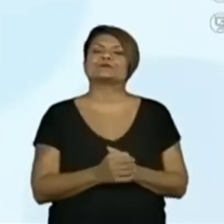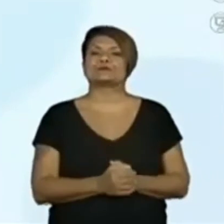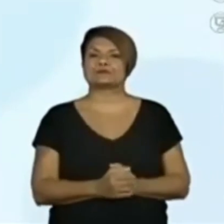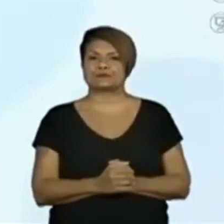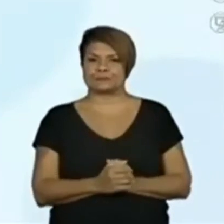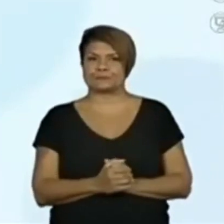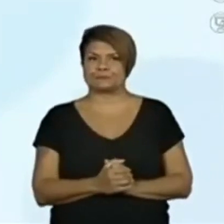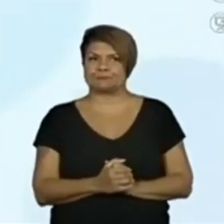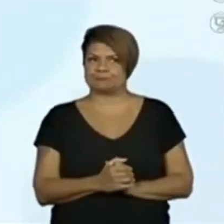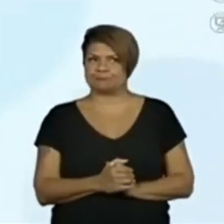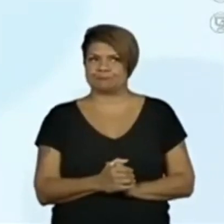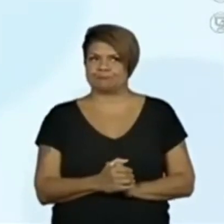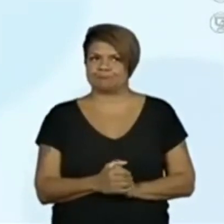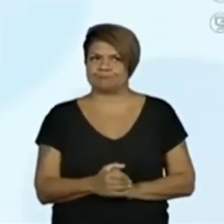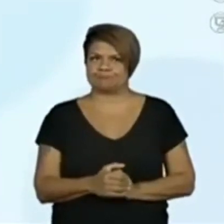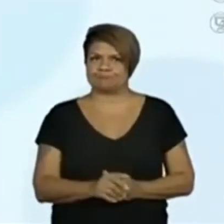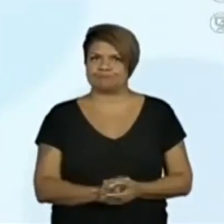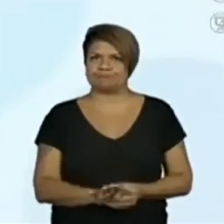adiante.